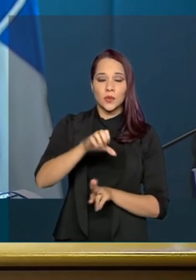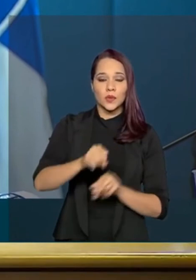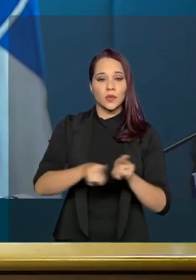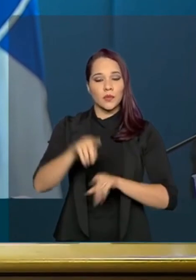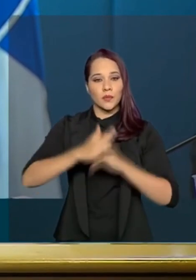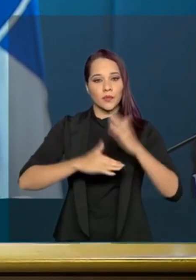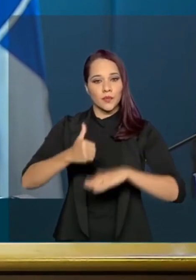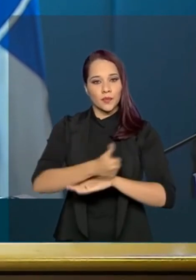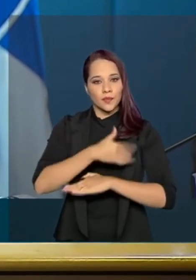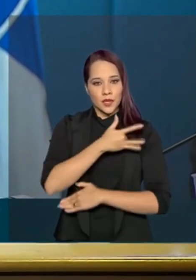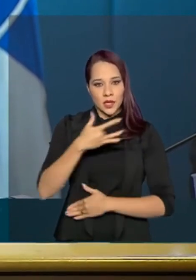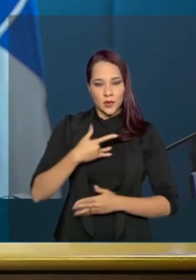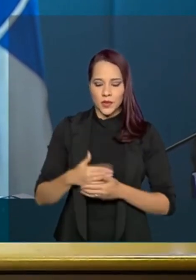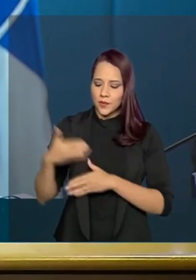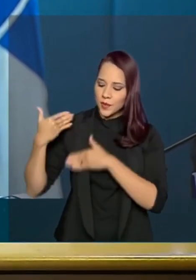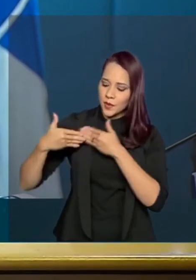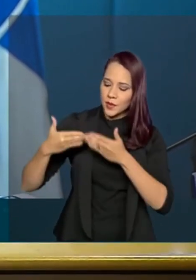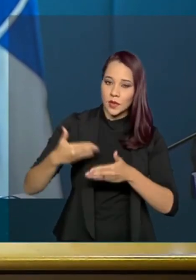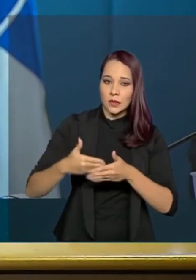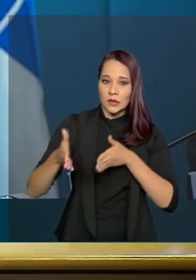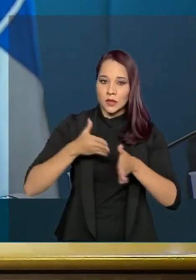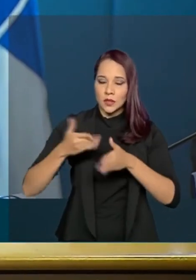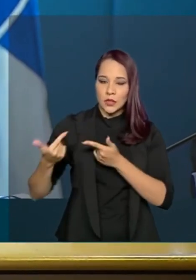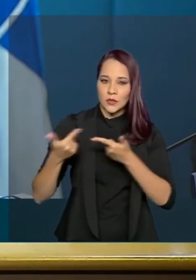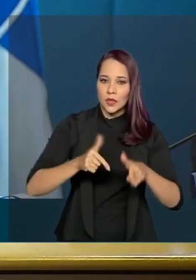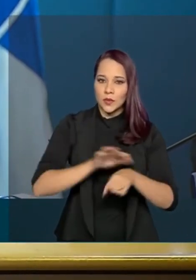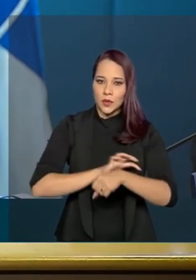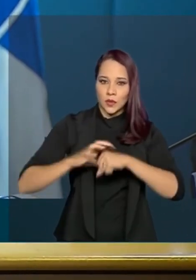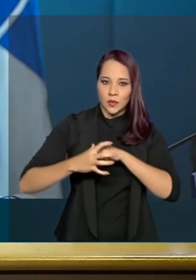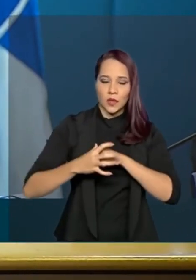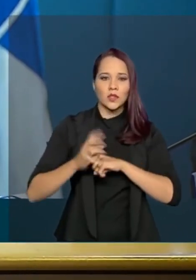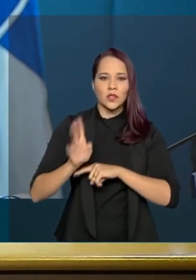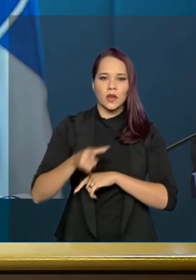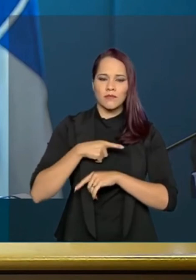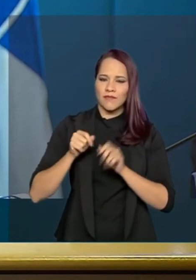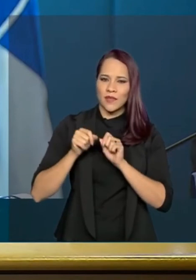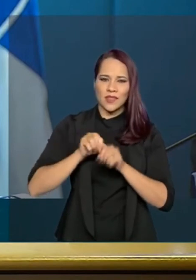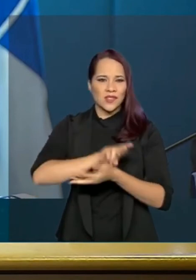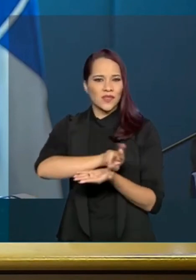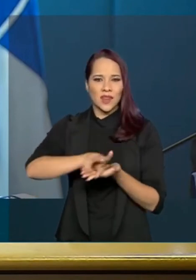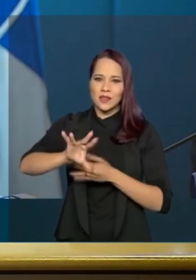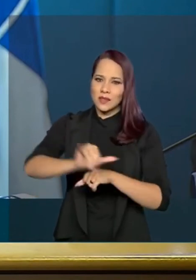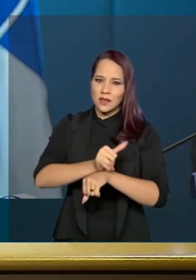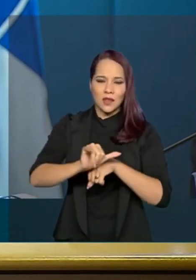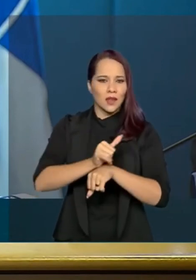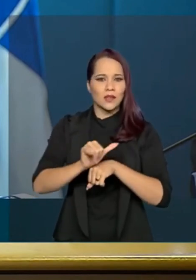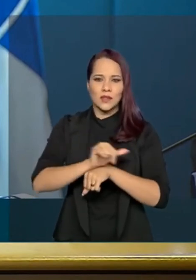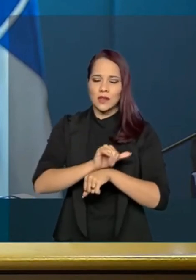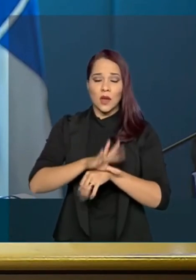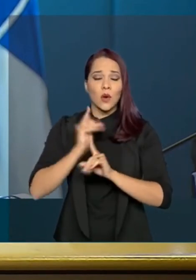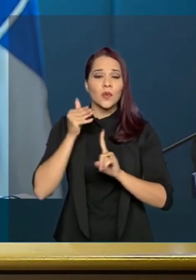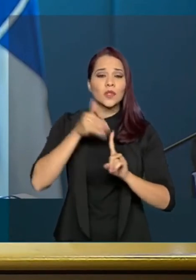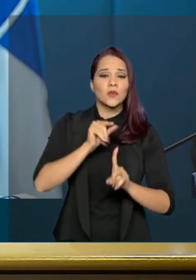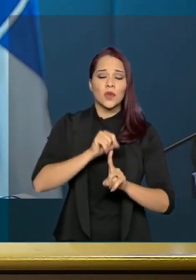de saúde. Ao longo do período de enfrentamento da doença, foram feitas centenas de ações visando